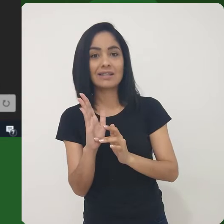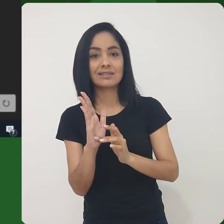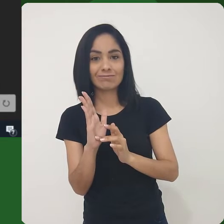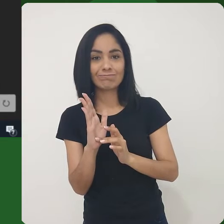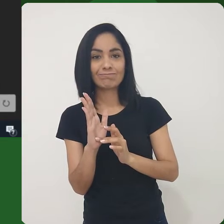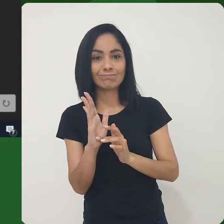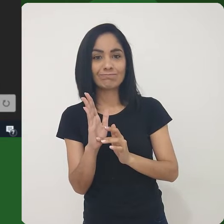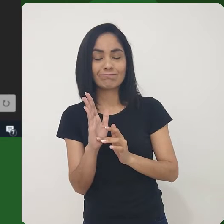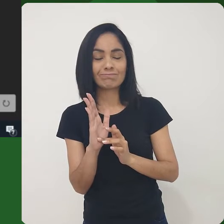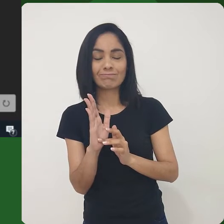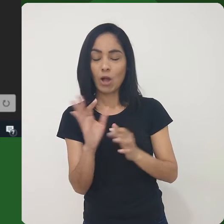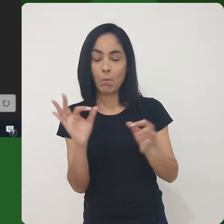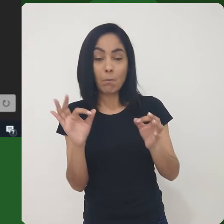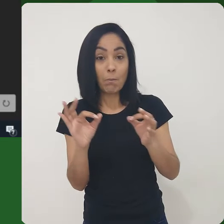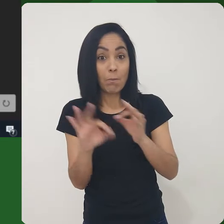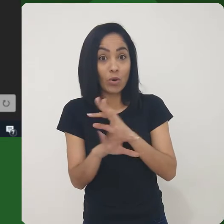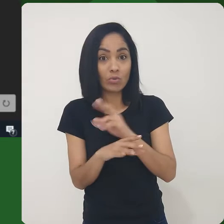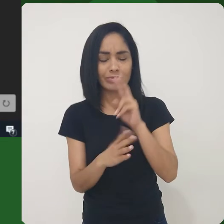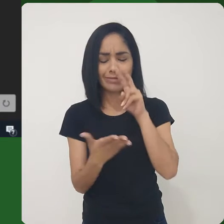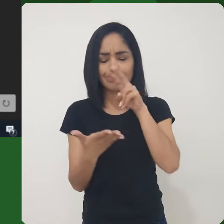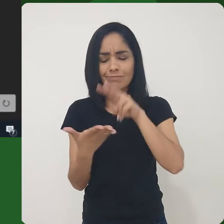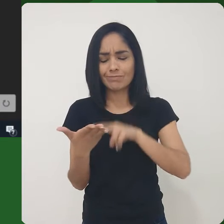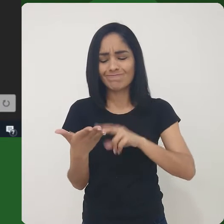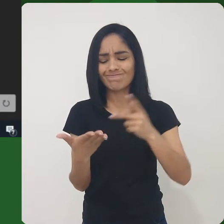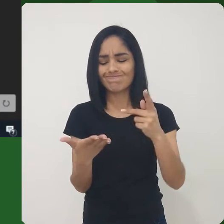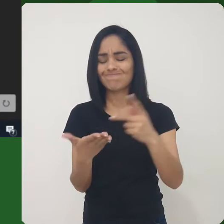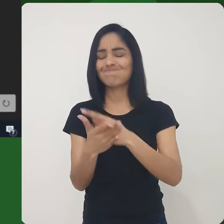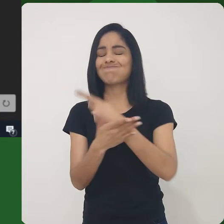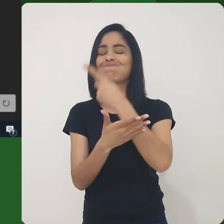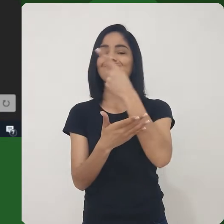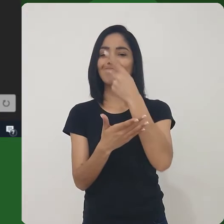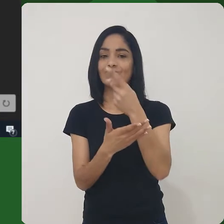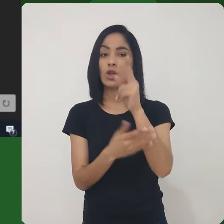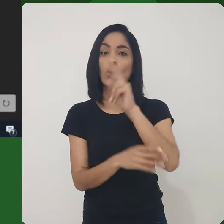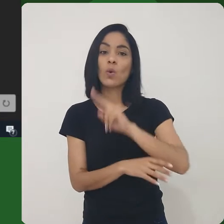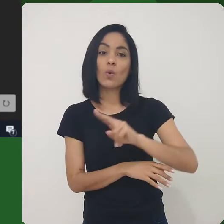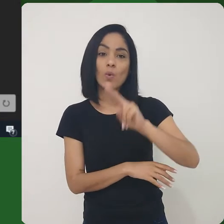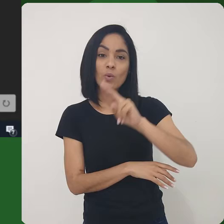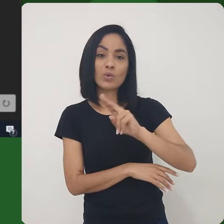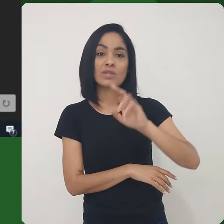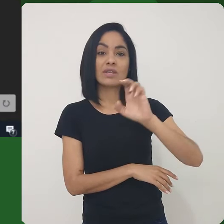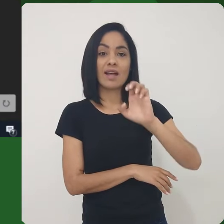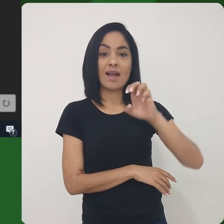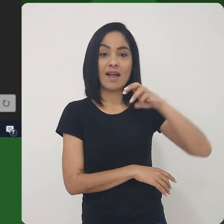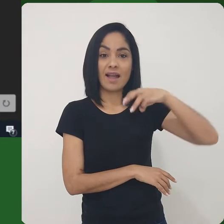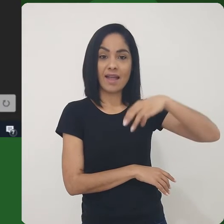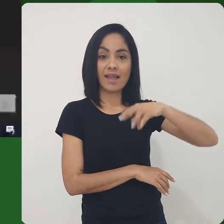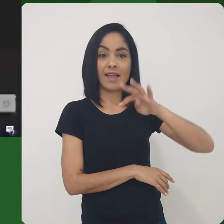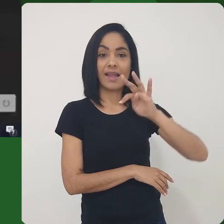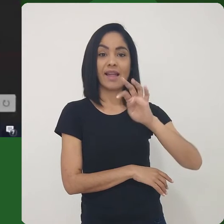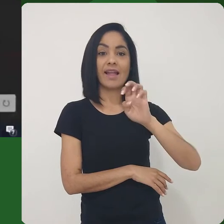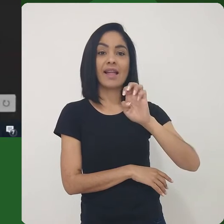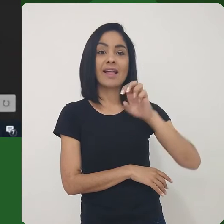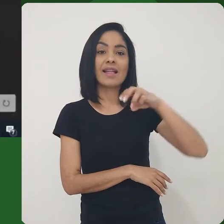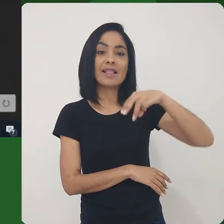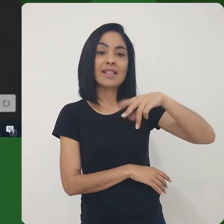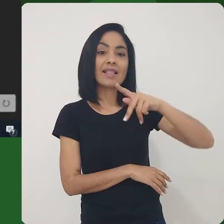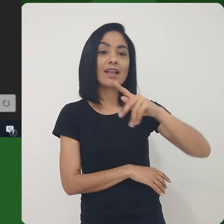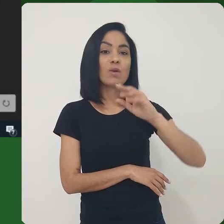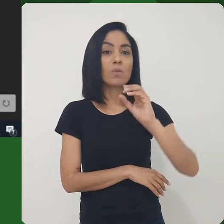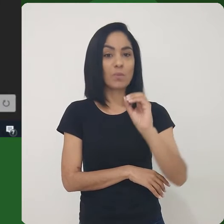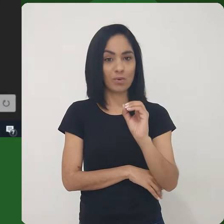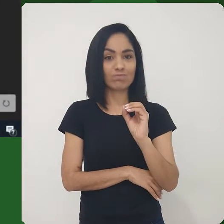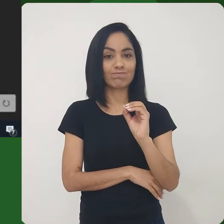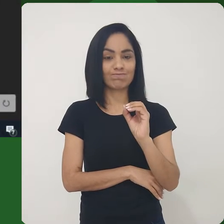de ter a ata sido lavrada, e aí você usa a expressão em tempo, né?